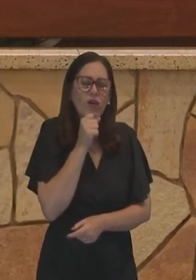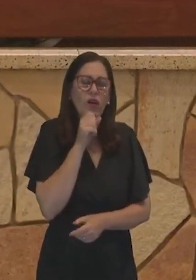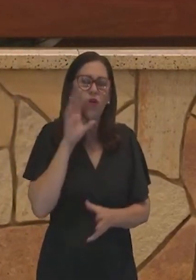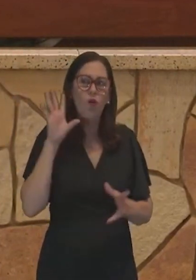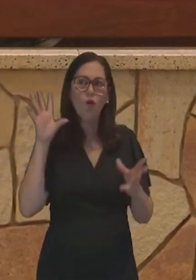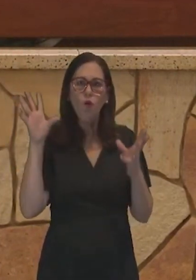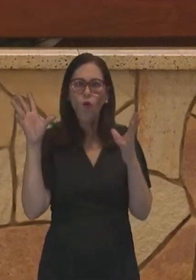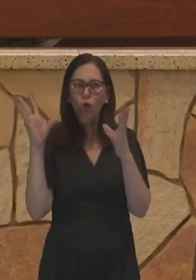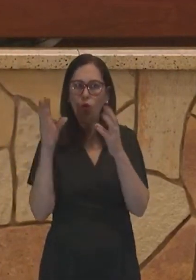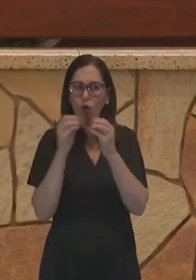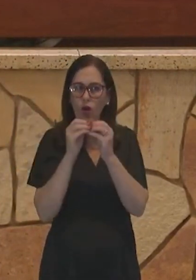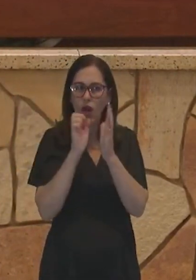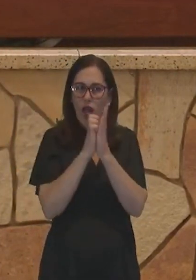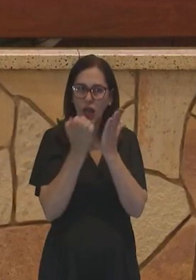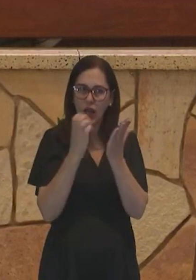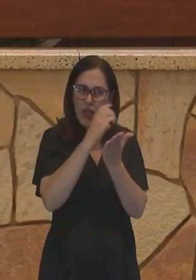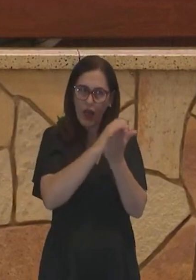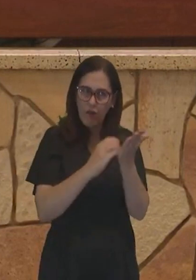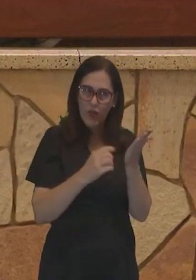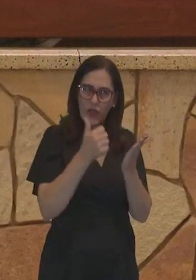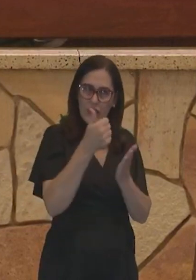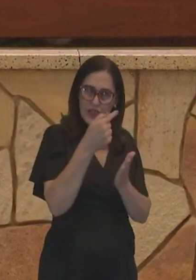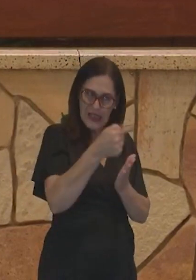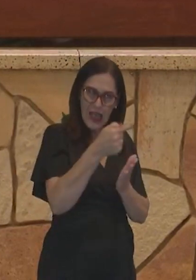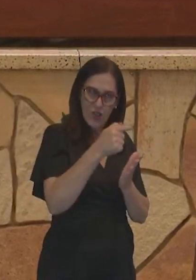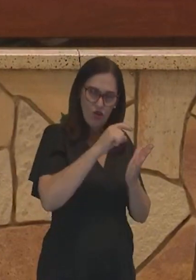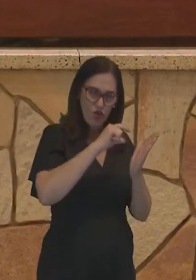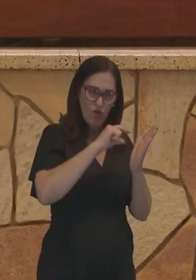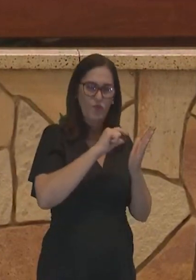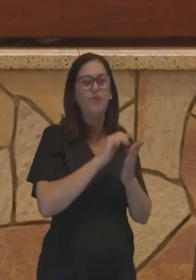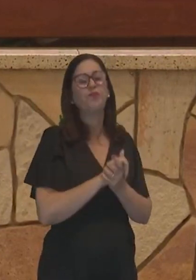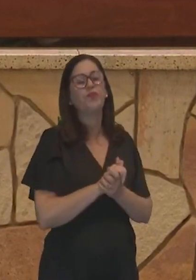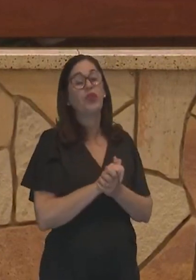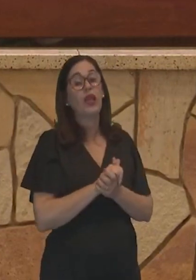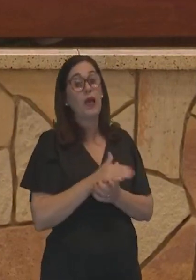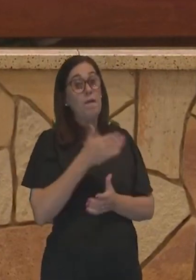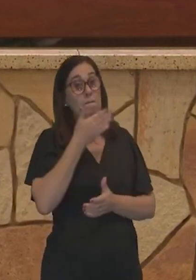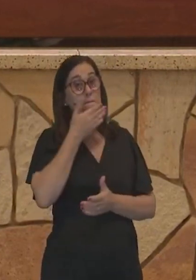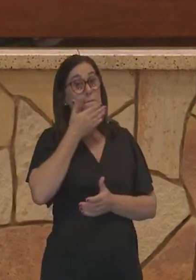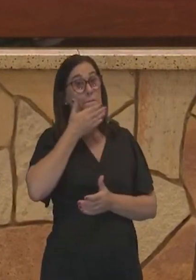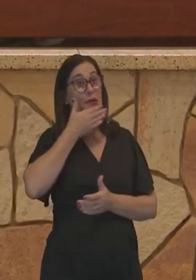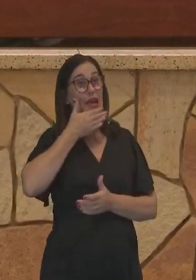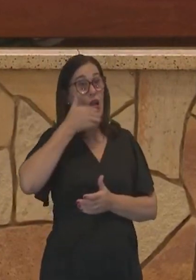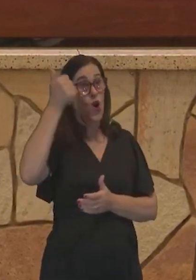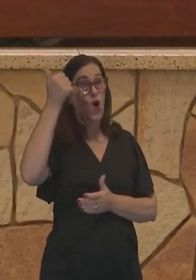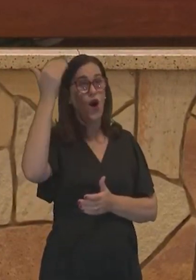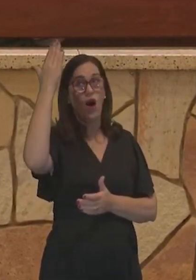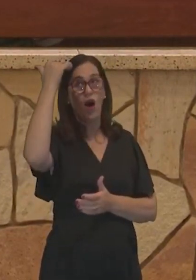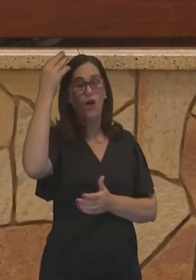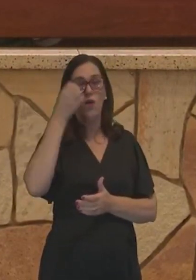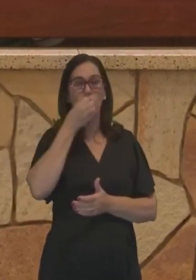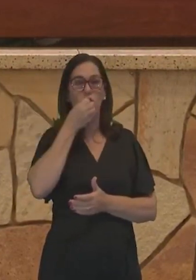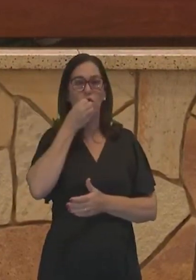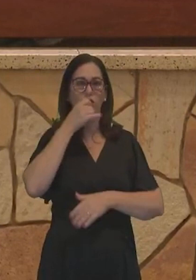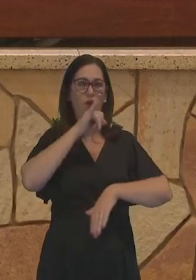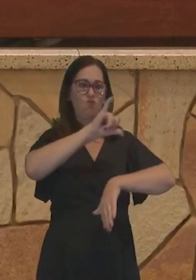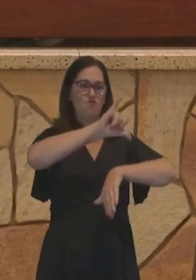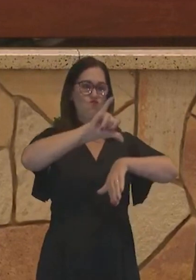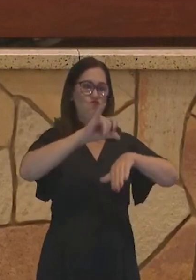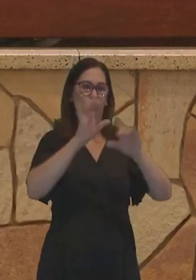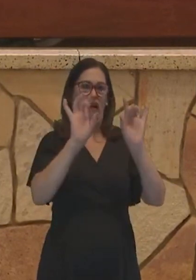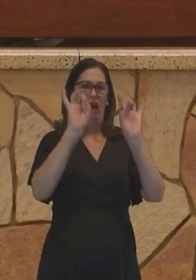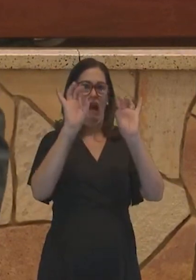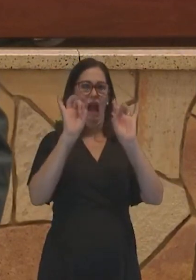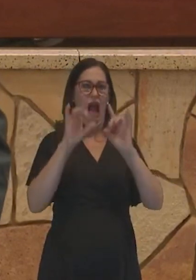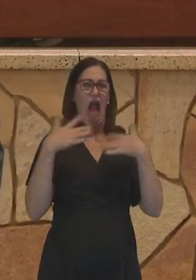Está lá em Eclesiastes 7, de 1 a 4. Melhor é a boa fama do que o unguento precioso,